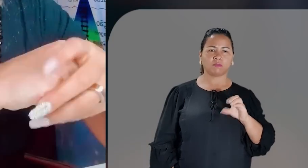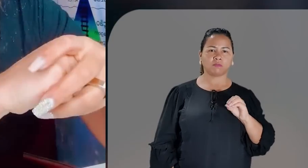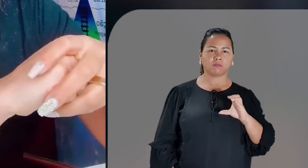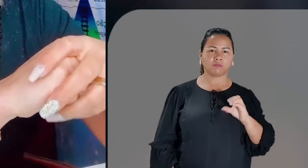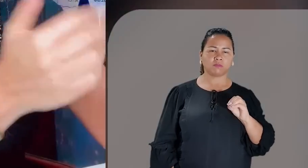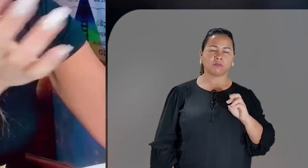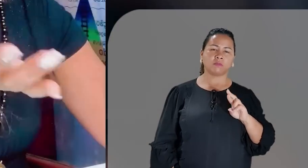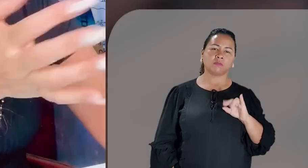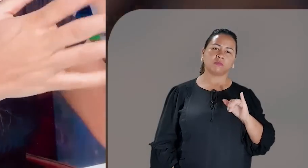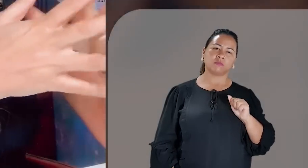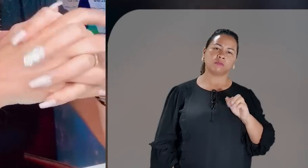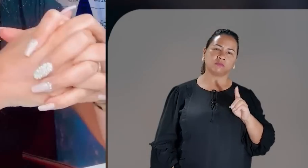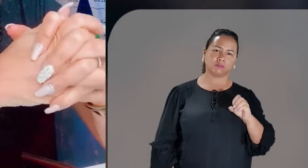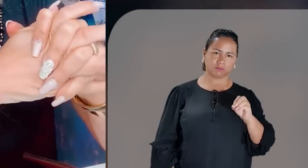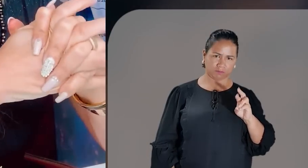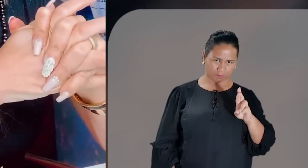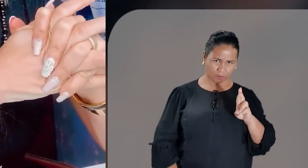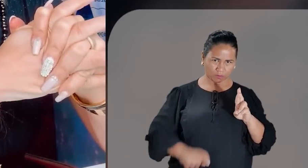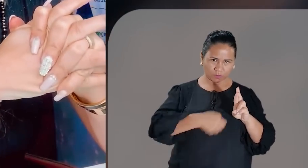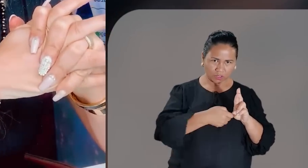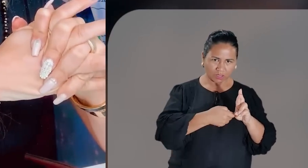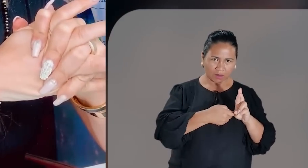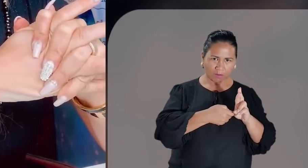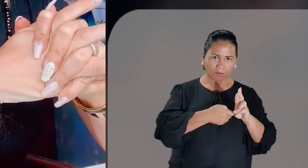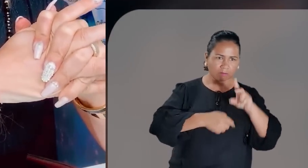manter frequência? Talvez não.